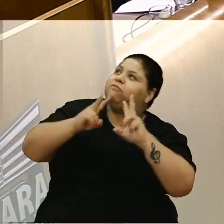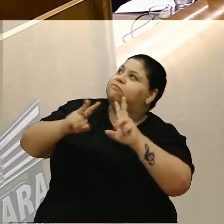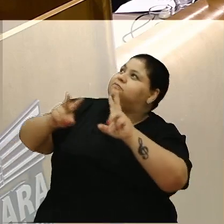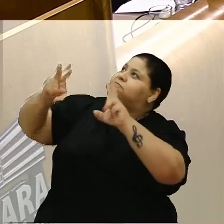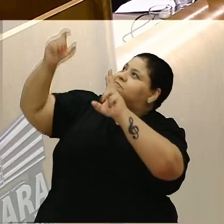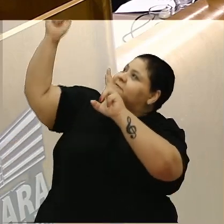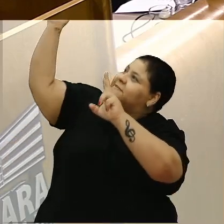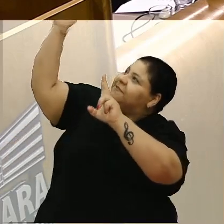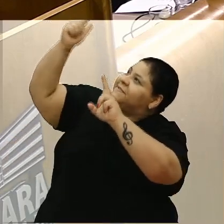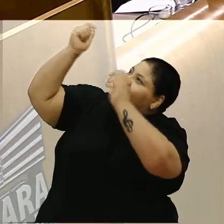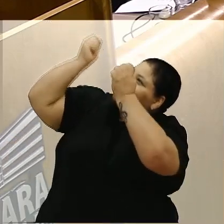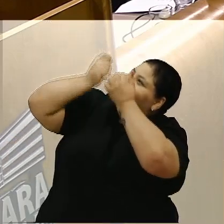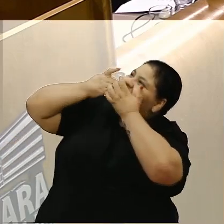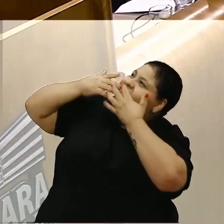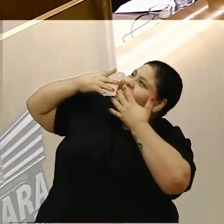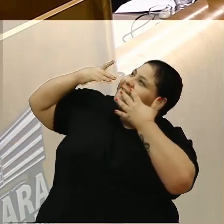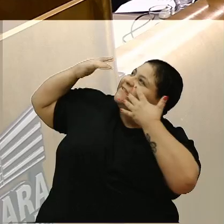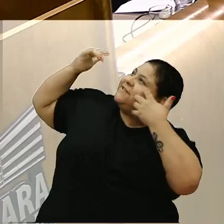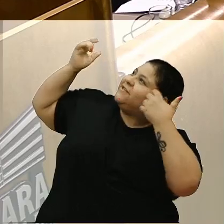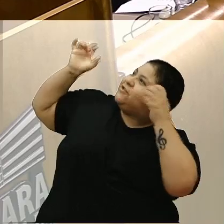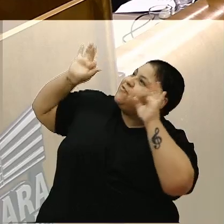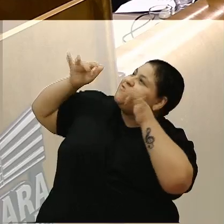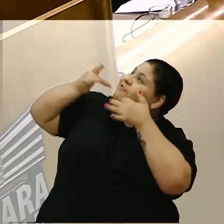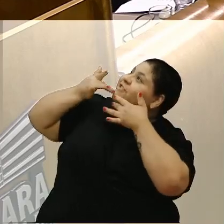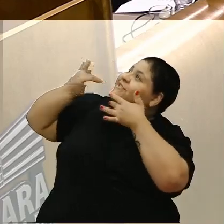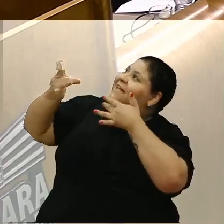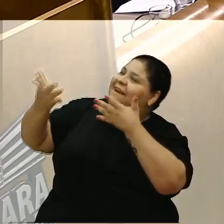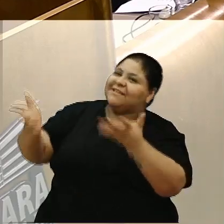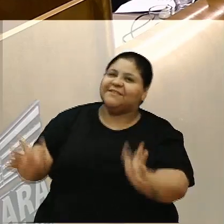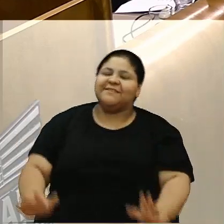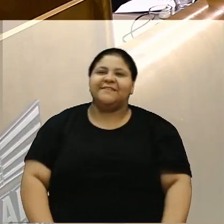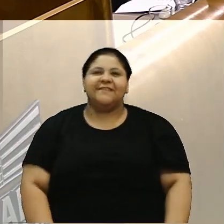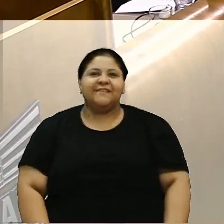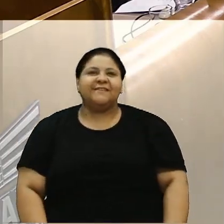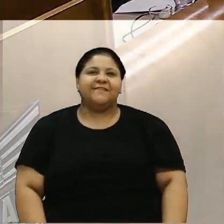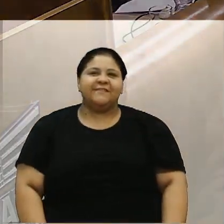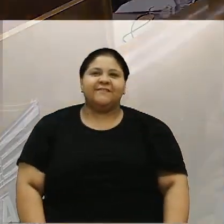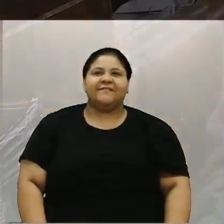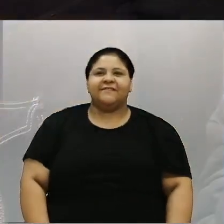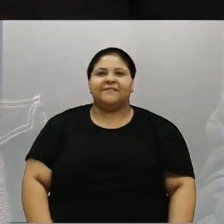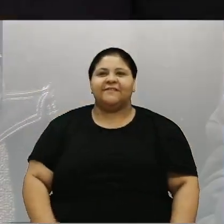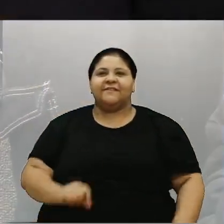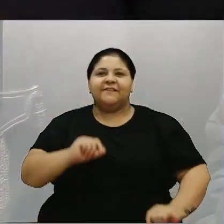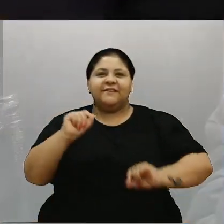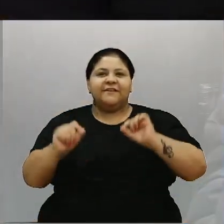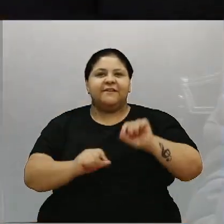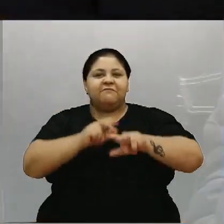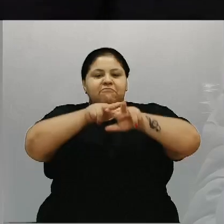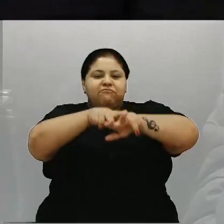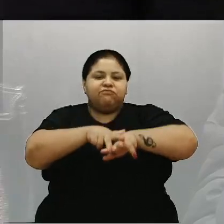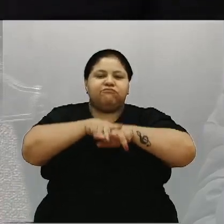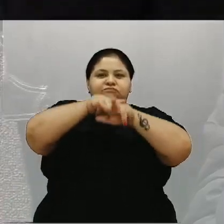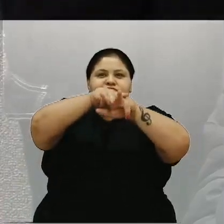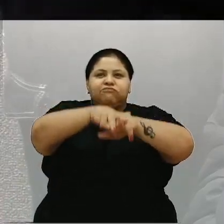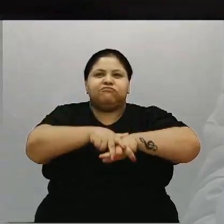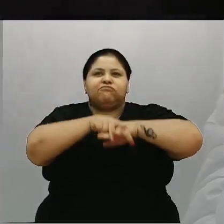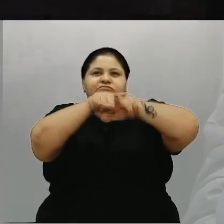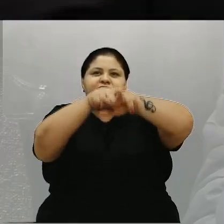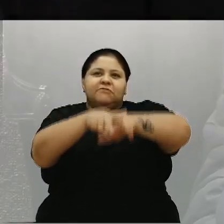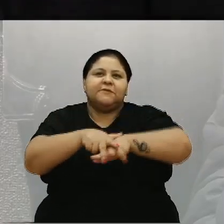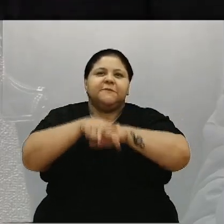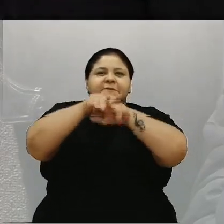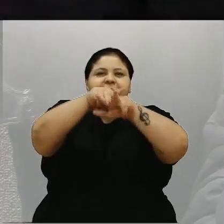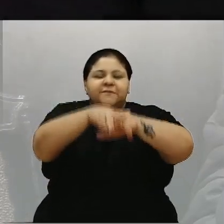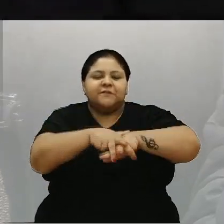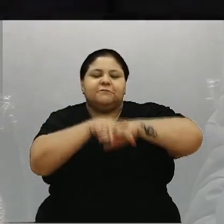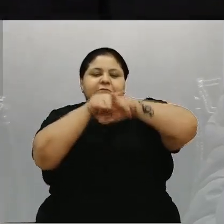alegre tenso no entardecer, como os potros vou virar minha